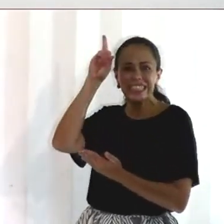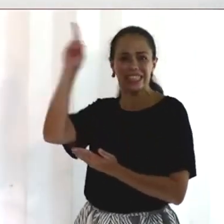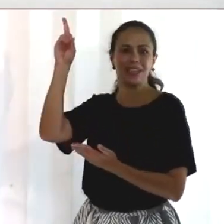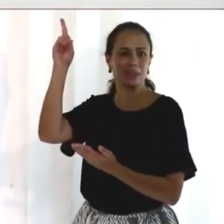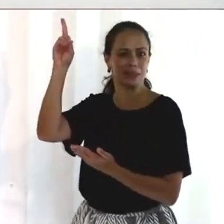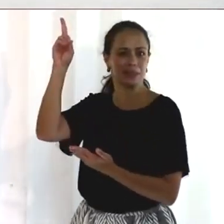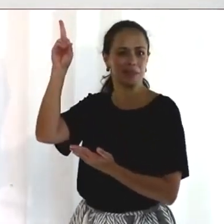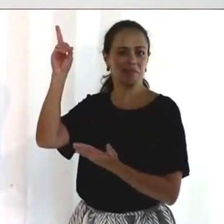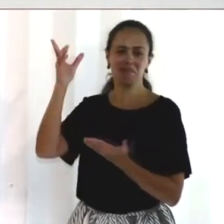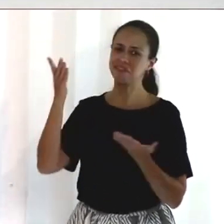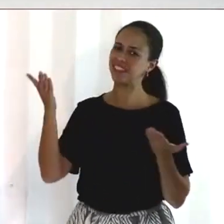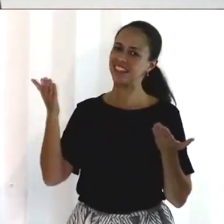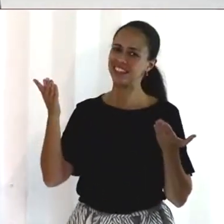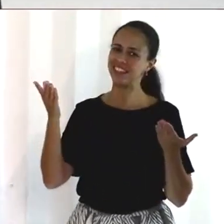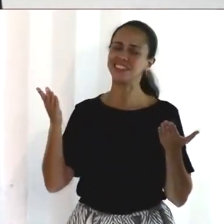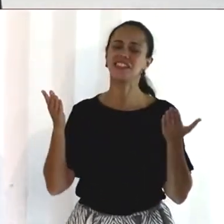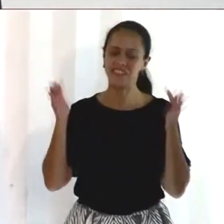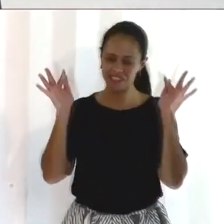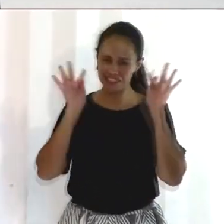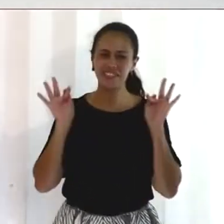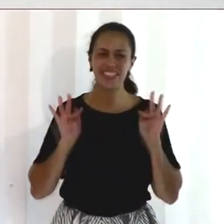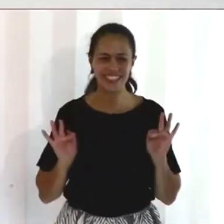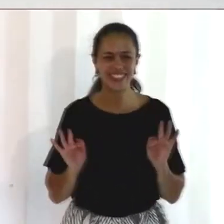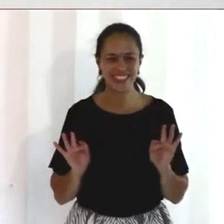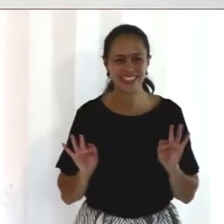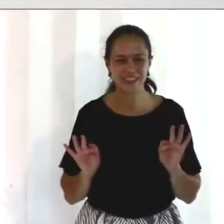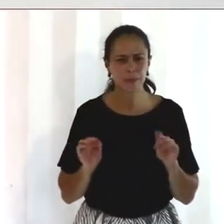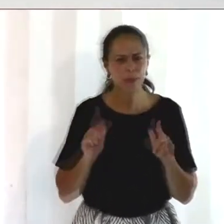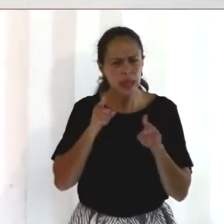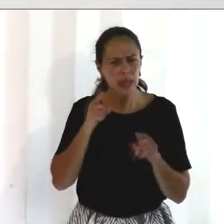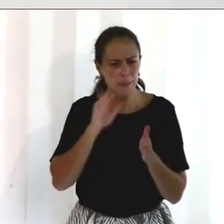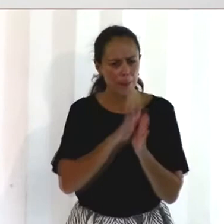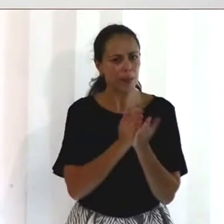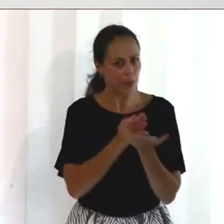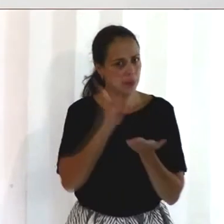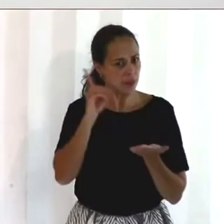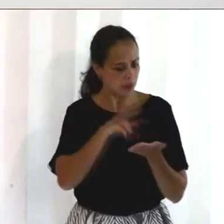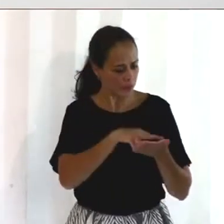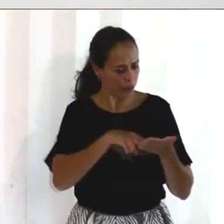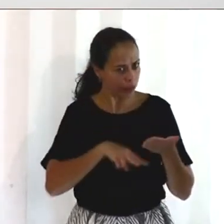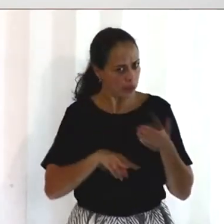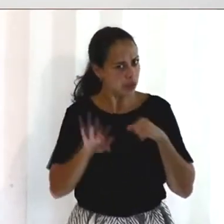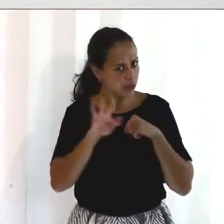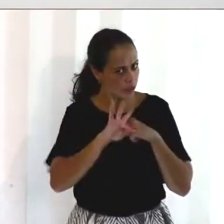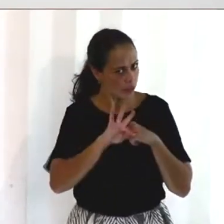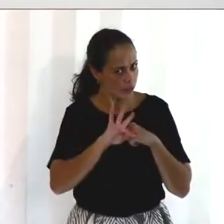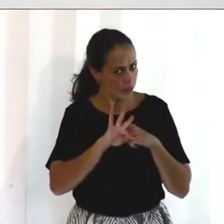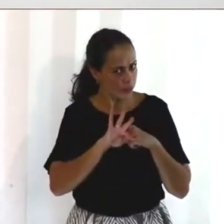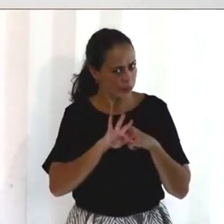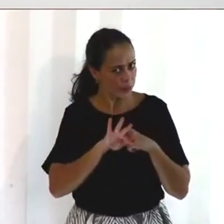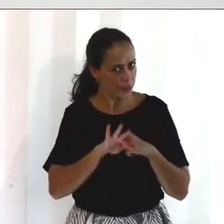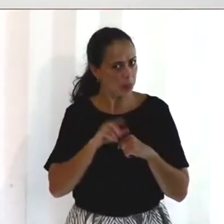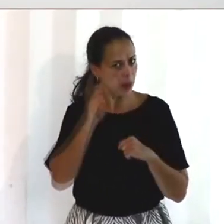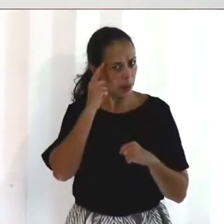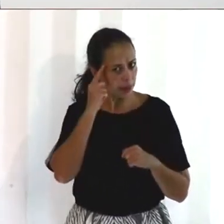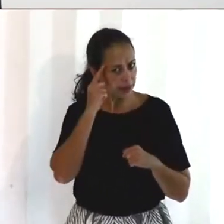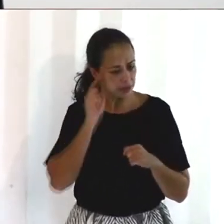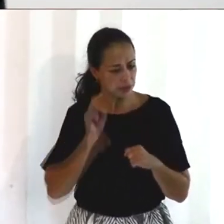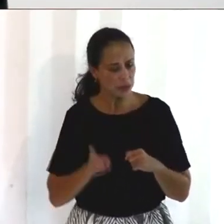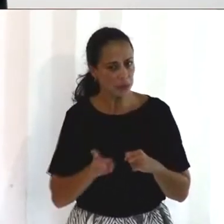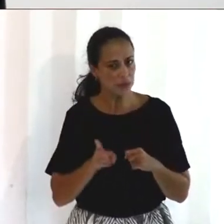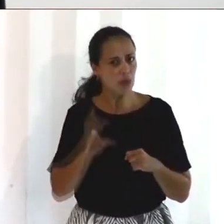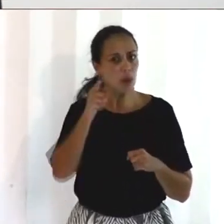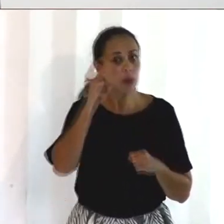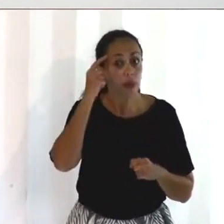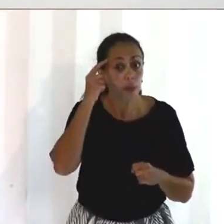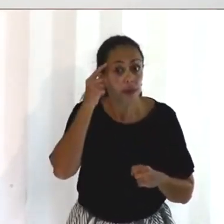Então, se alguém supõe ser religioso, deixando de refrear a língua, antes enganando o próprio coração, sua religião é vã. A